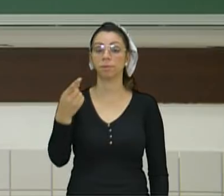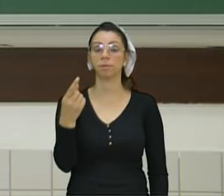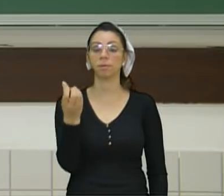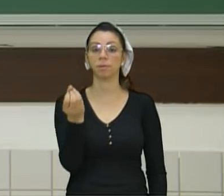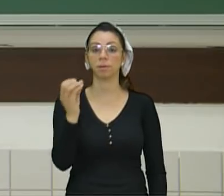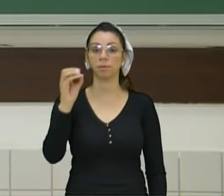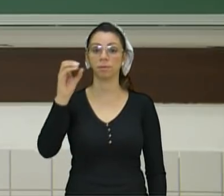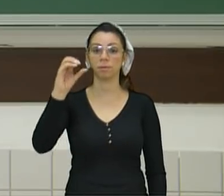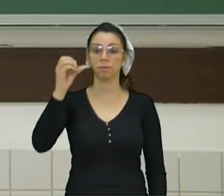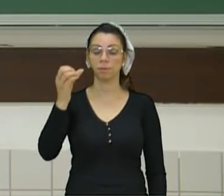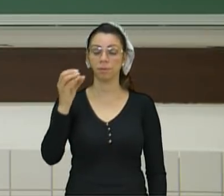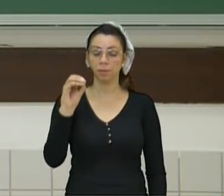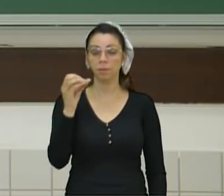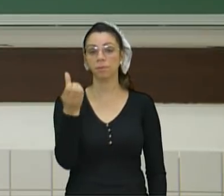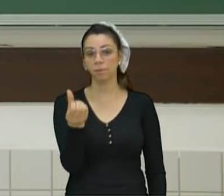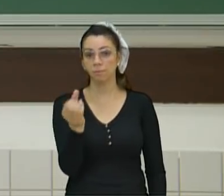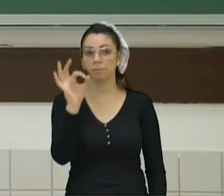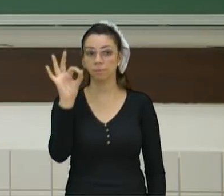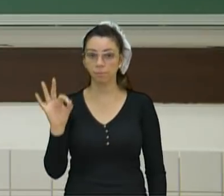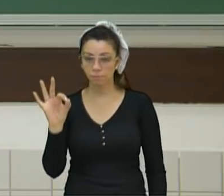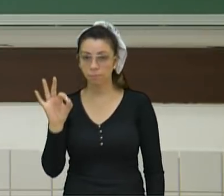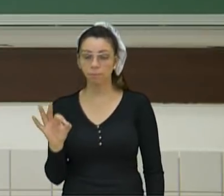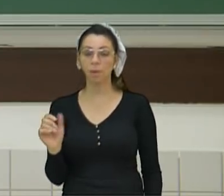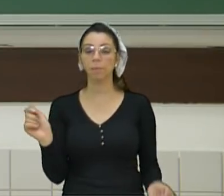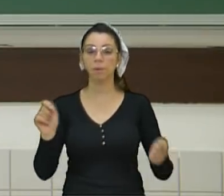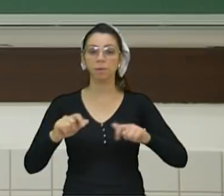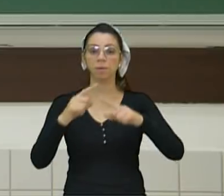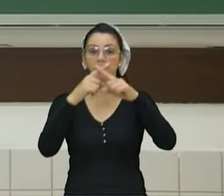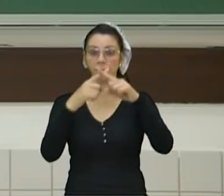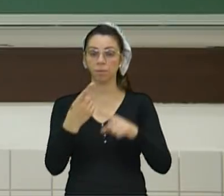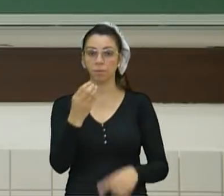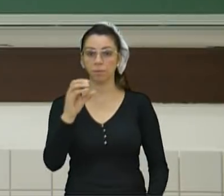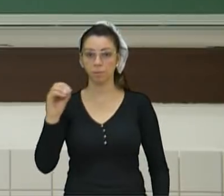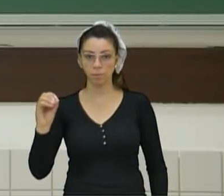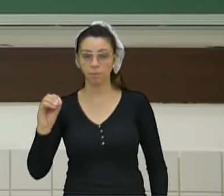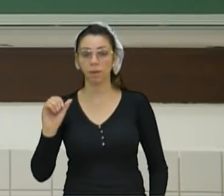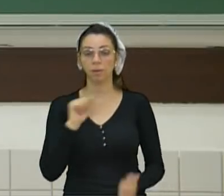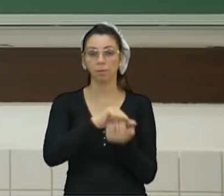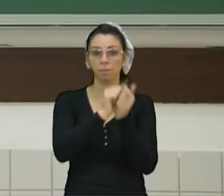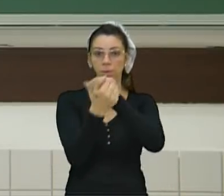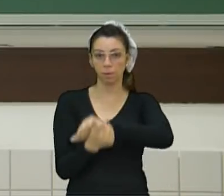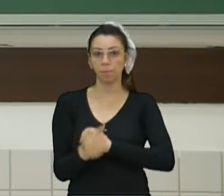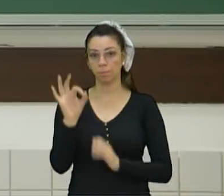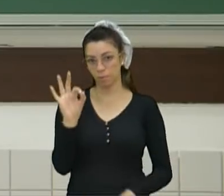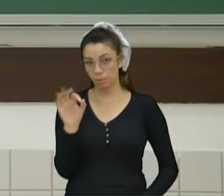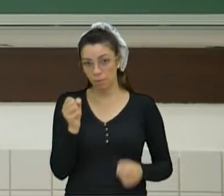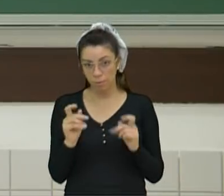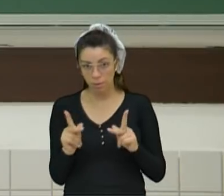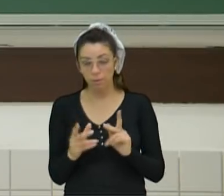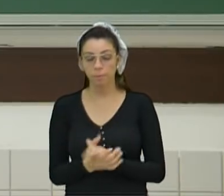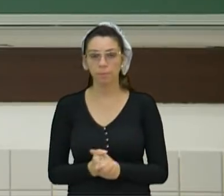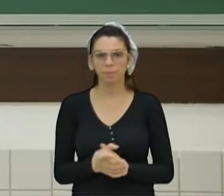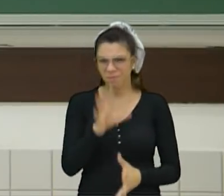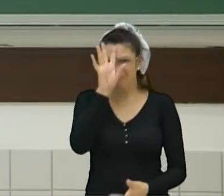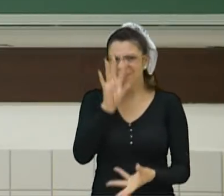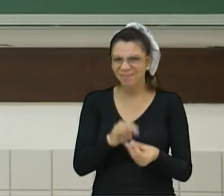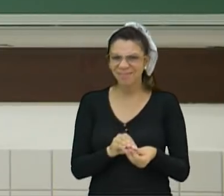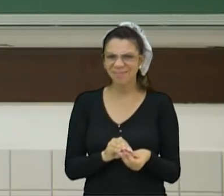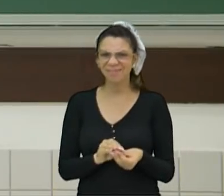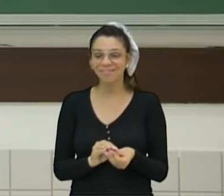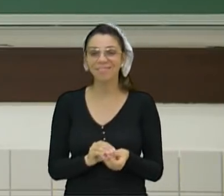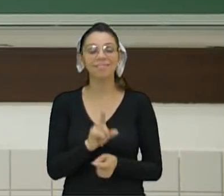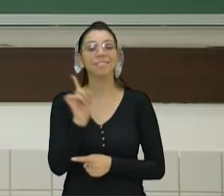39,06%. Lembrando que para transformar em porcentagem, nós multiplicamos por 100, tá bom? Deu para entender o